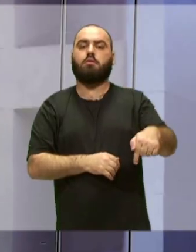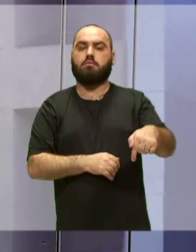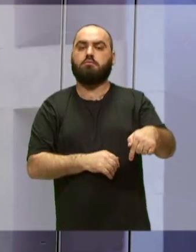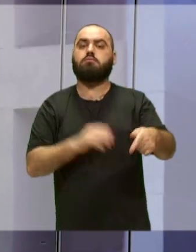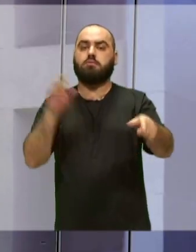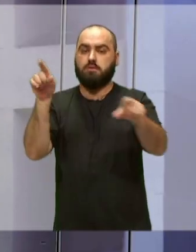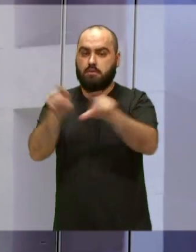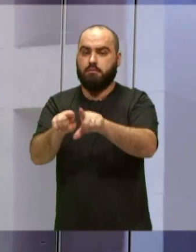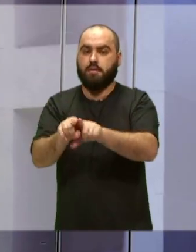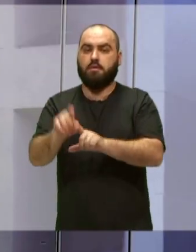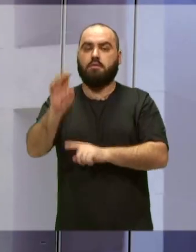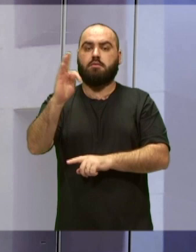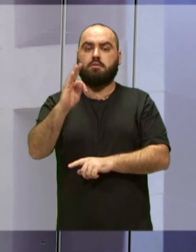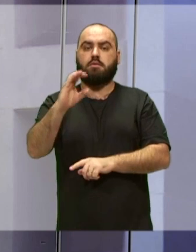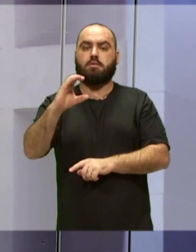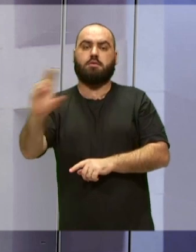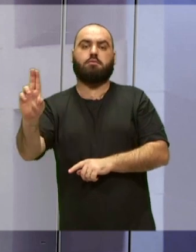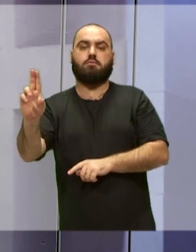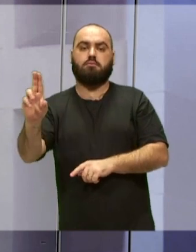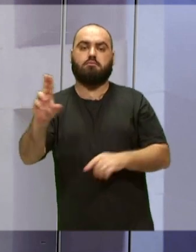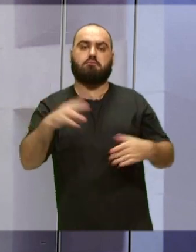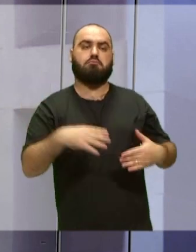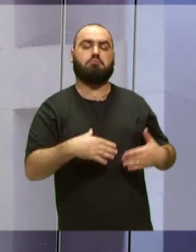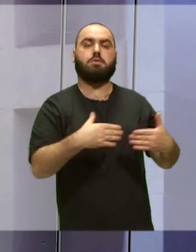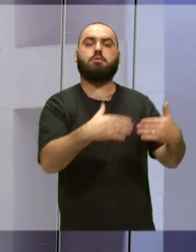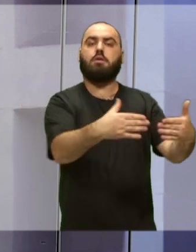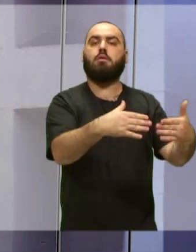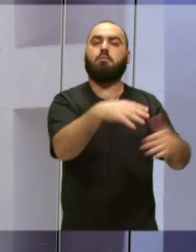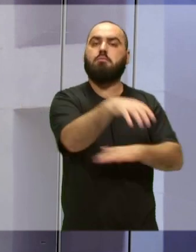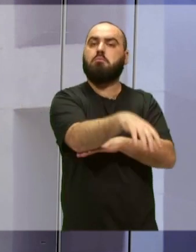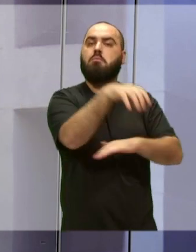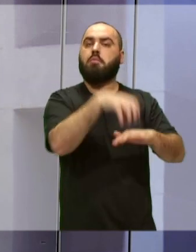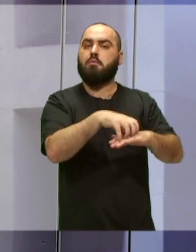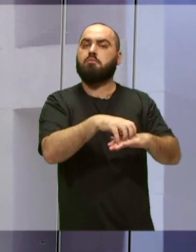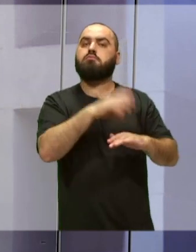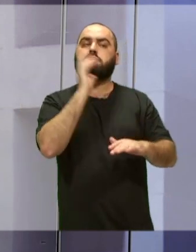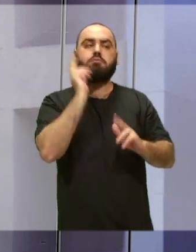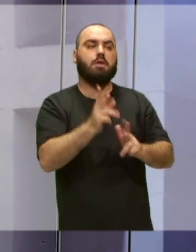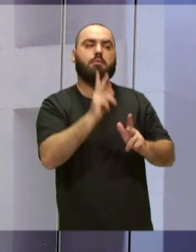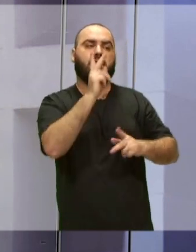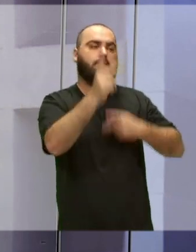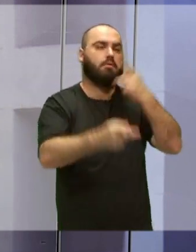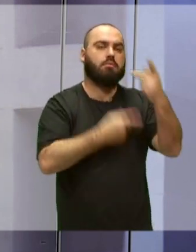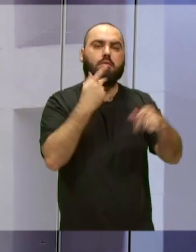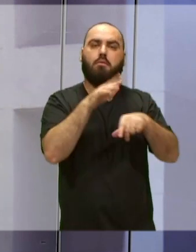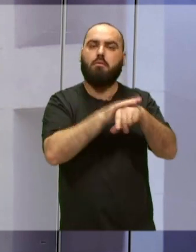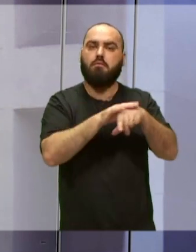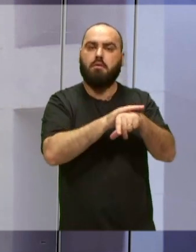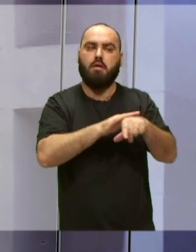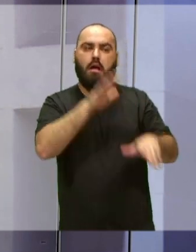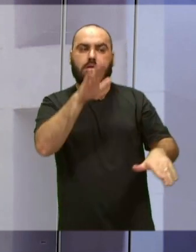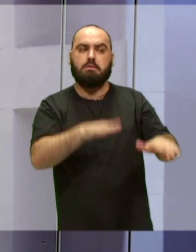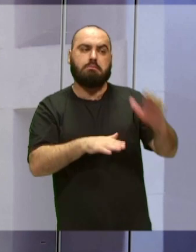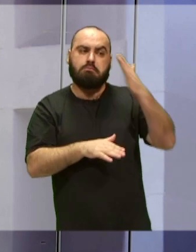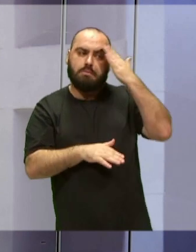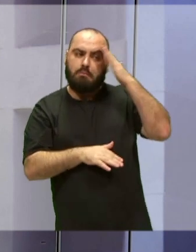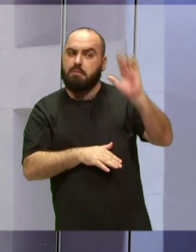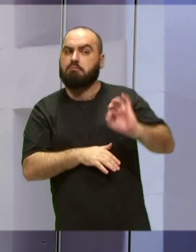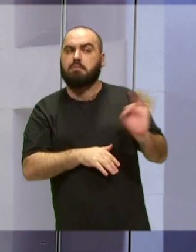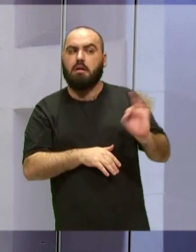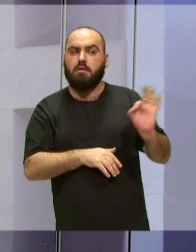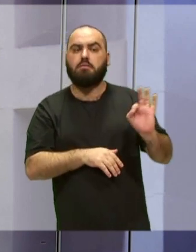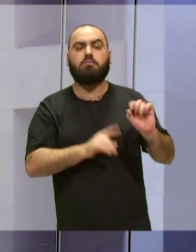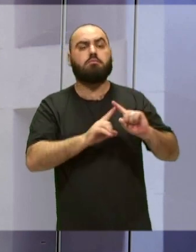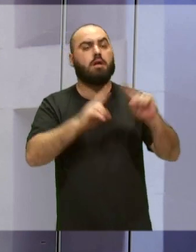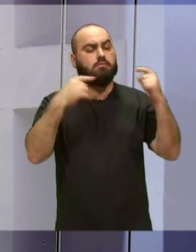TCU oficie o próprio Ministério falava para eles antes algumas coisas e de repente eles não entendiam dis não mas eu preciso que